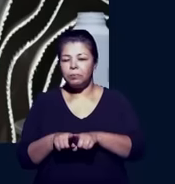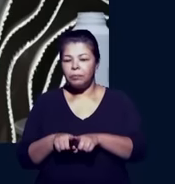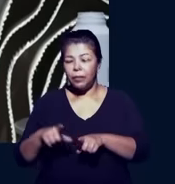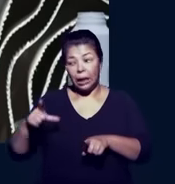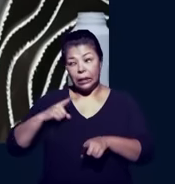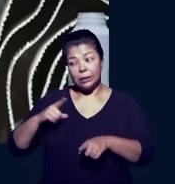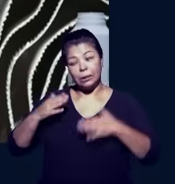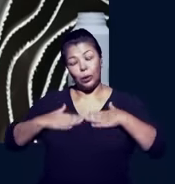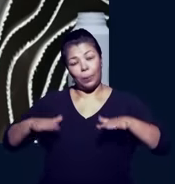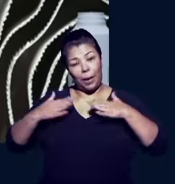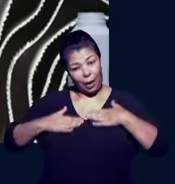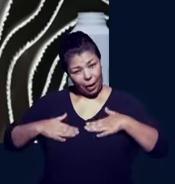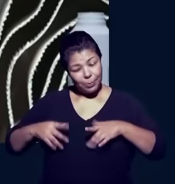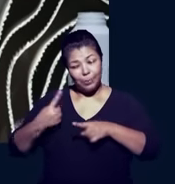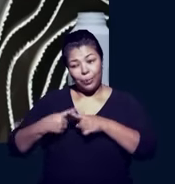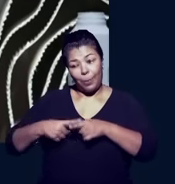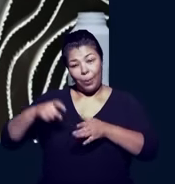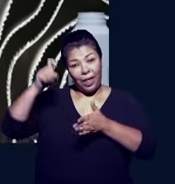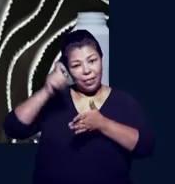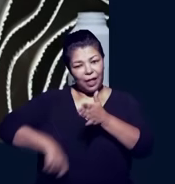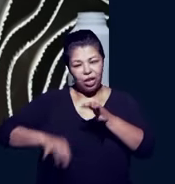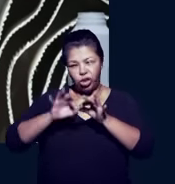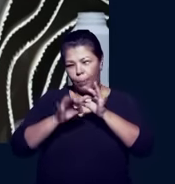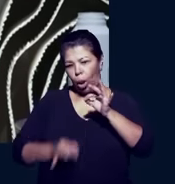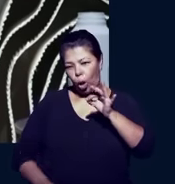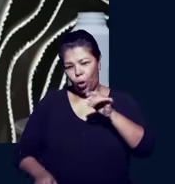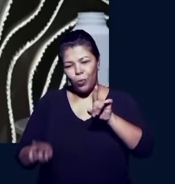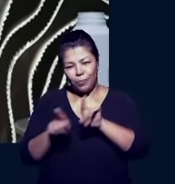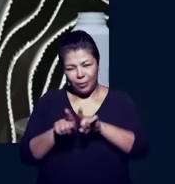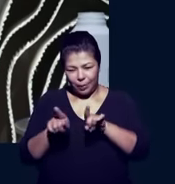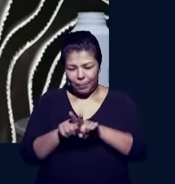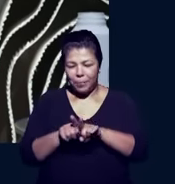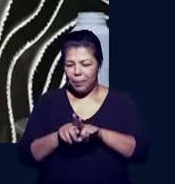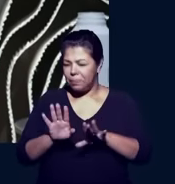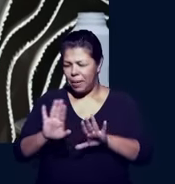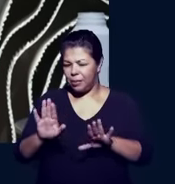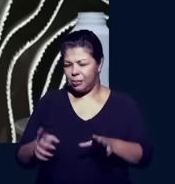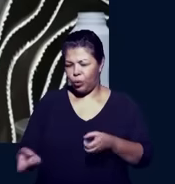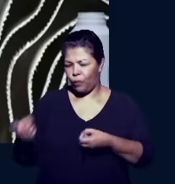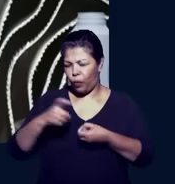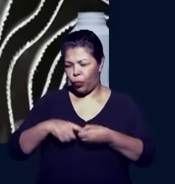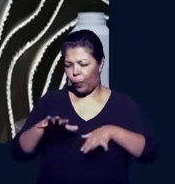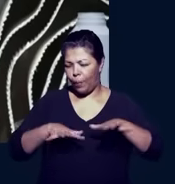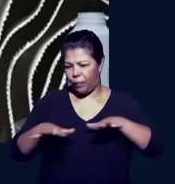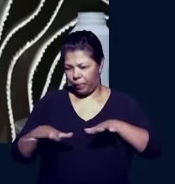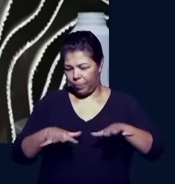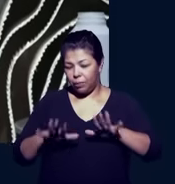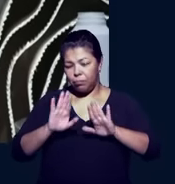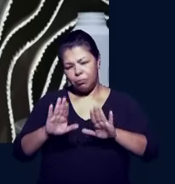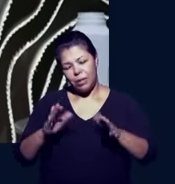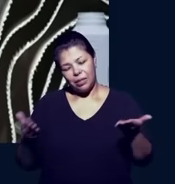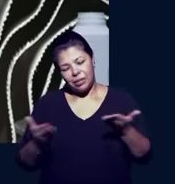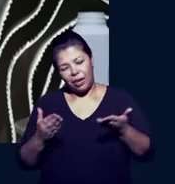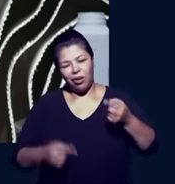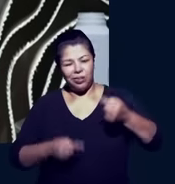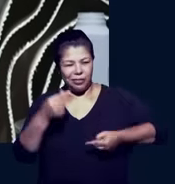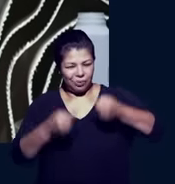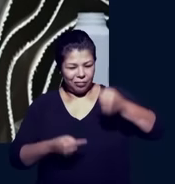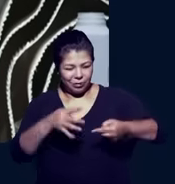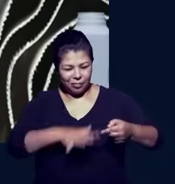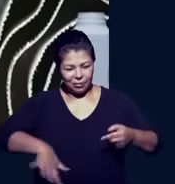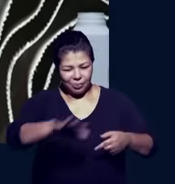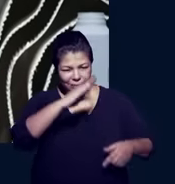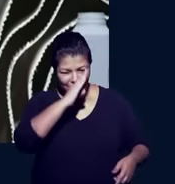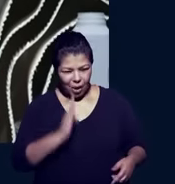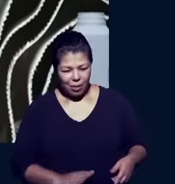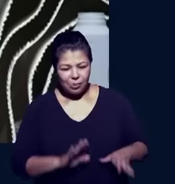realmente com essa taxa longa que não voltou de fato tudo todo esse movimento e aí trazendo um pouco da discussão pro Brasil mas ainda fazendo